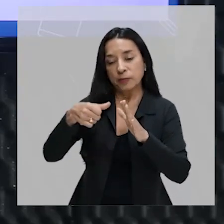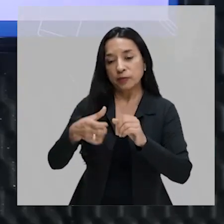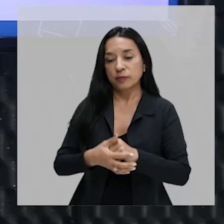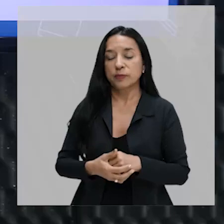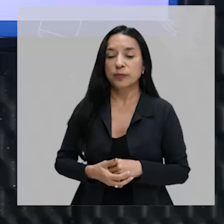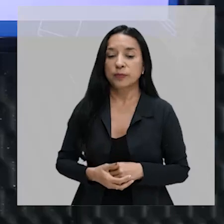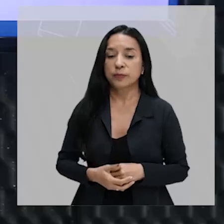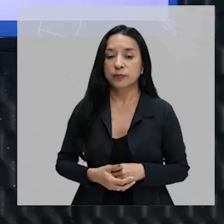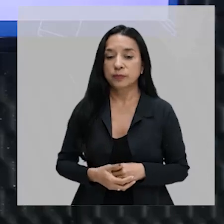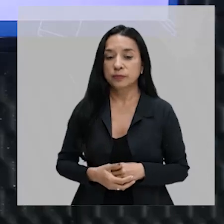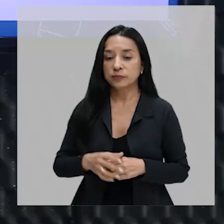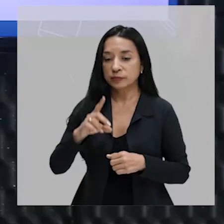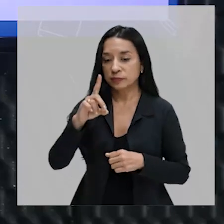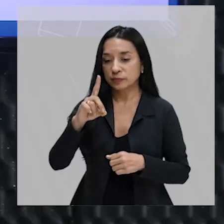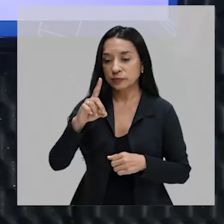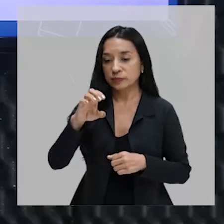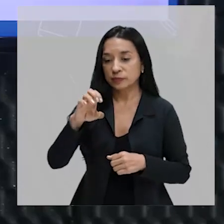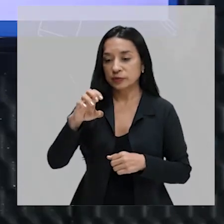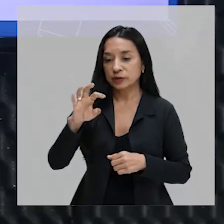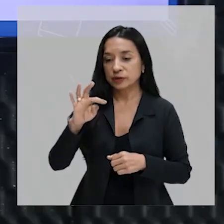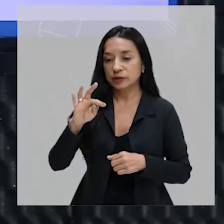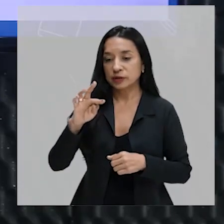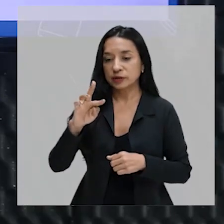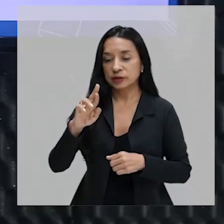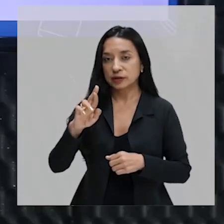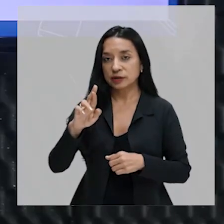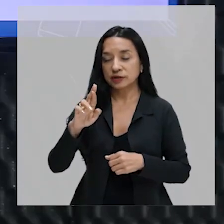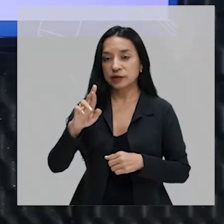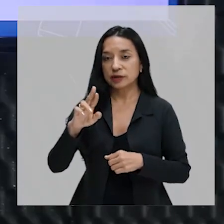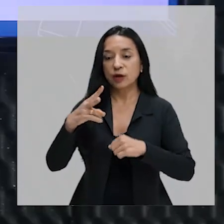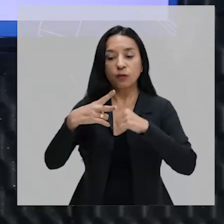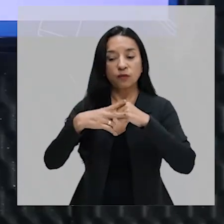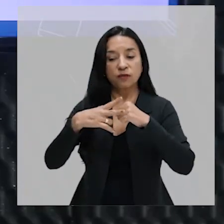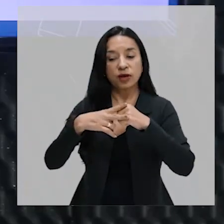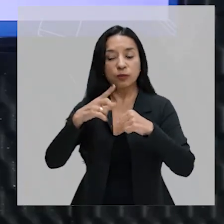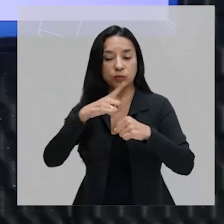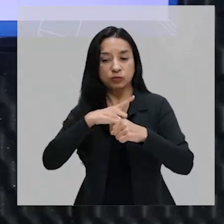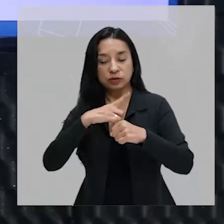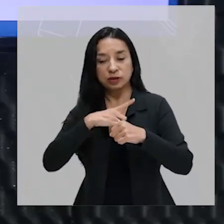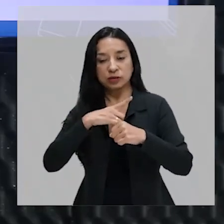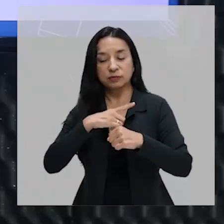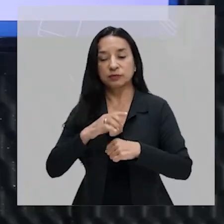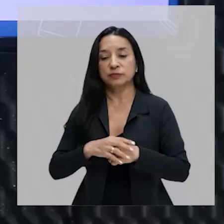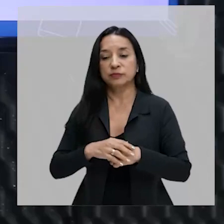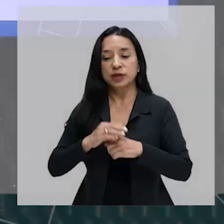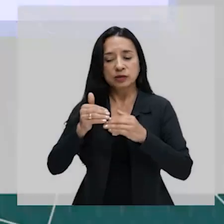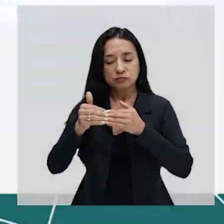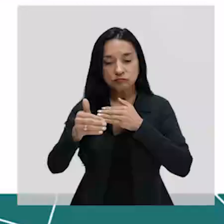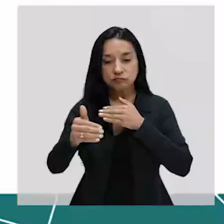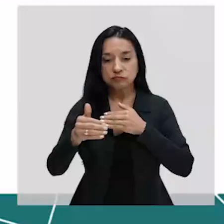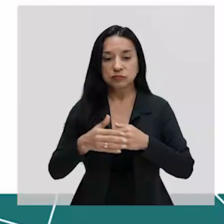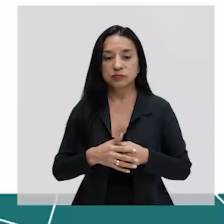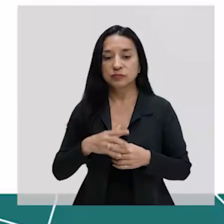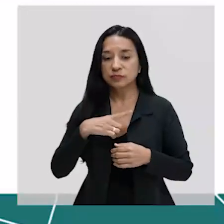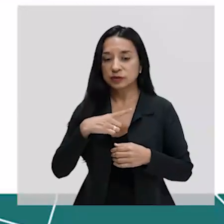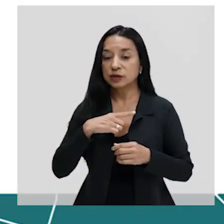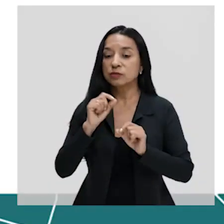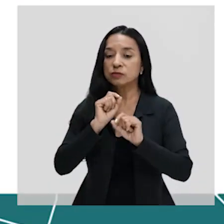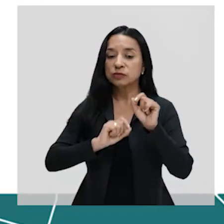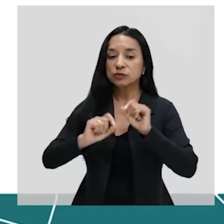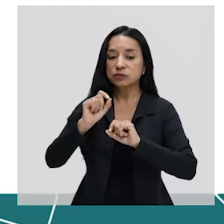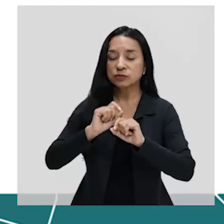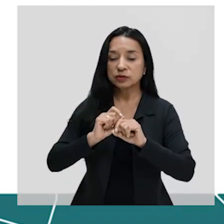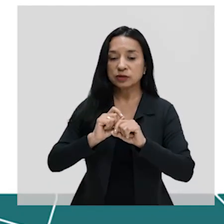ter. Propor é o verbo pôr. Intervir é o verbo vir e assim sucessivamente. Então, nós temos aqui, ó,